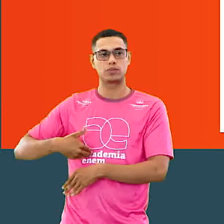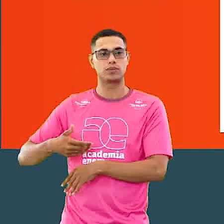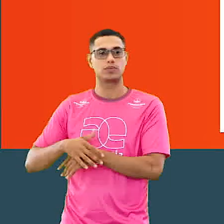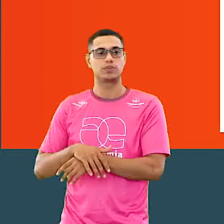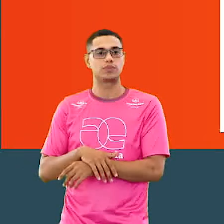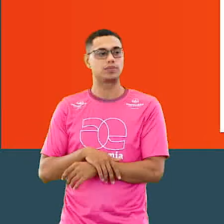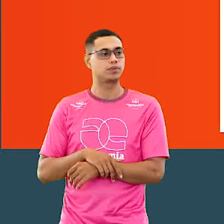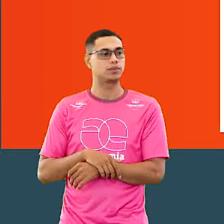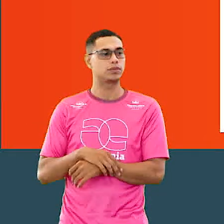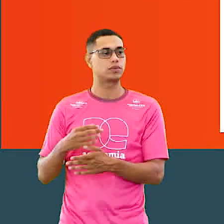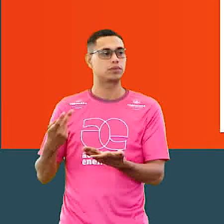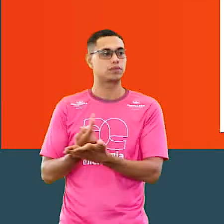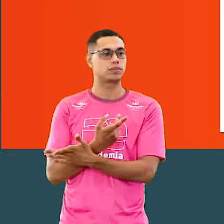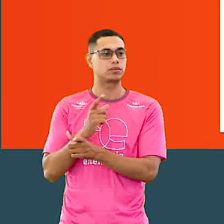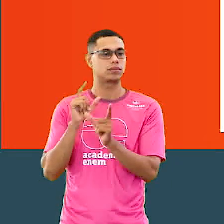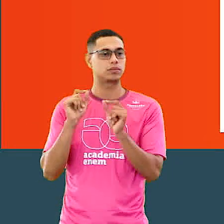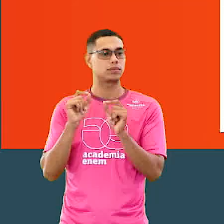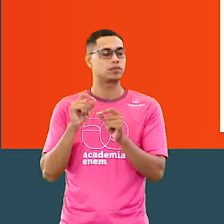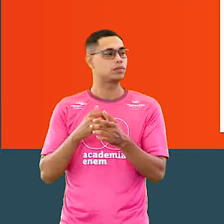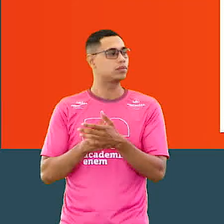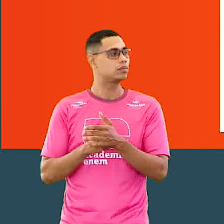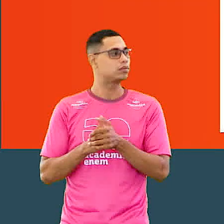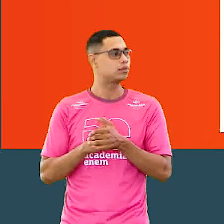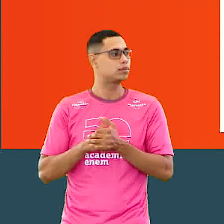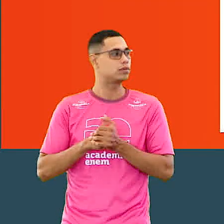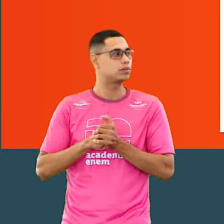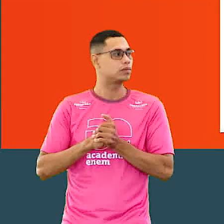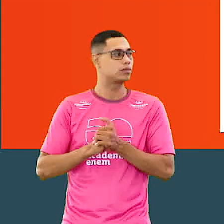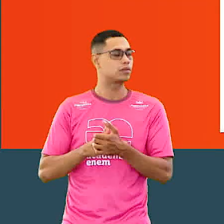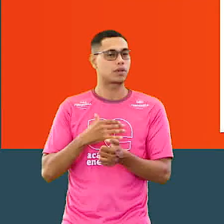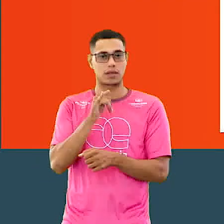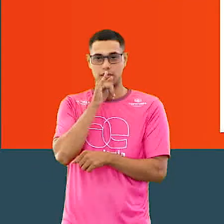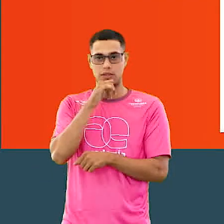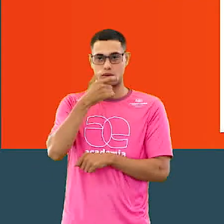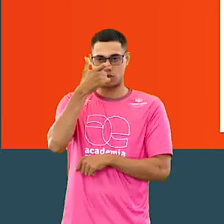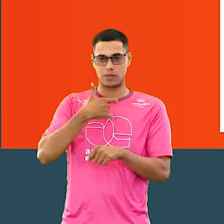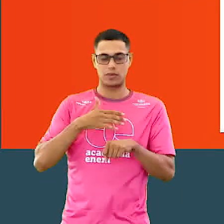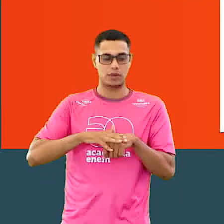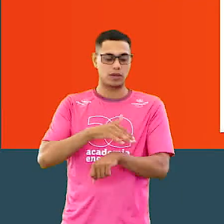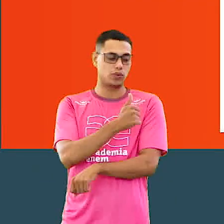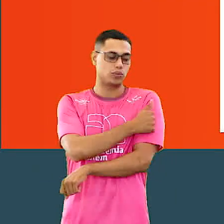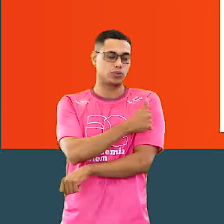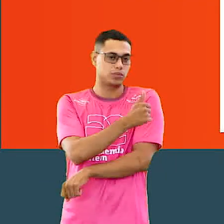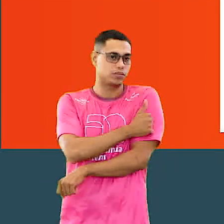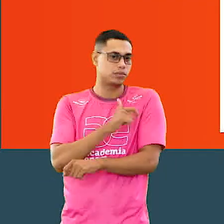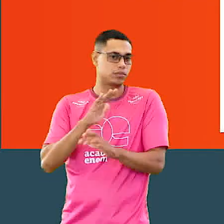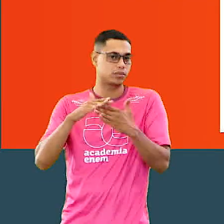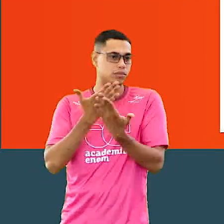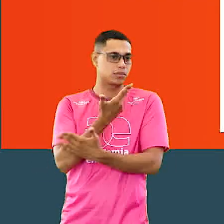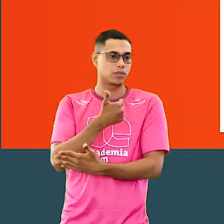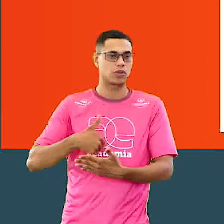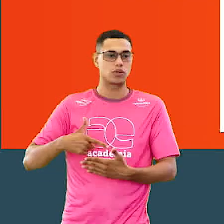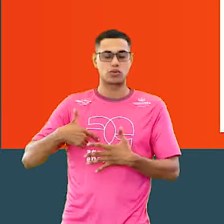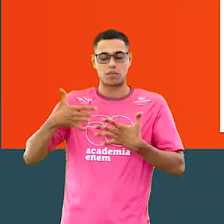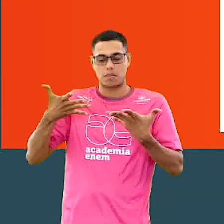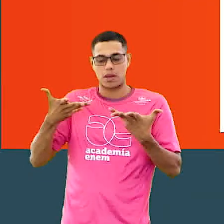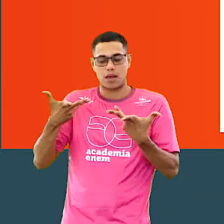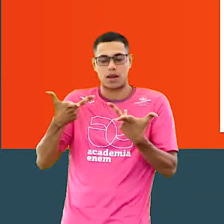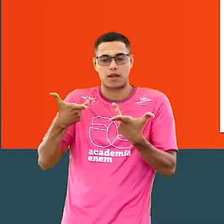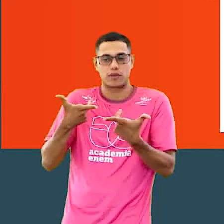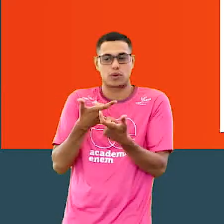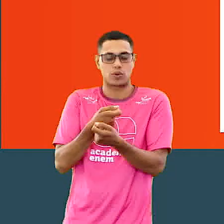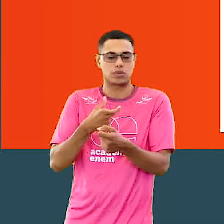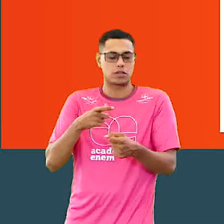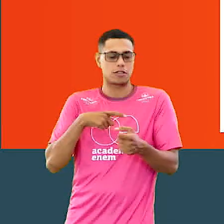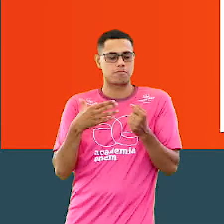o que é que acontece? Você é um estudante de escola pública, mas você é um excelente estudante. Você tem uma excelente